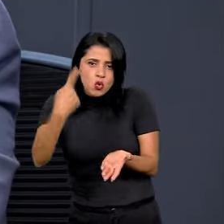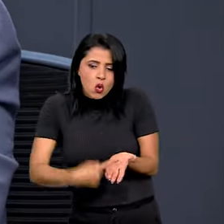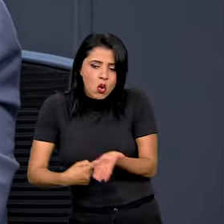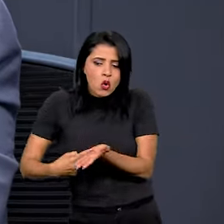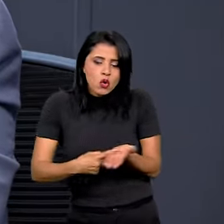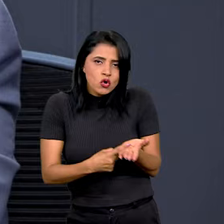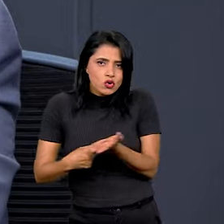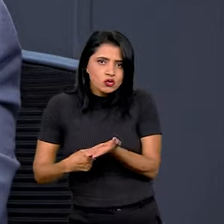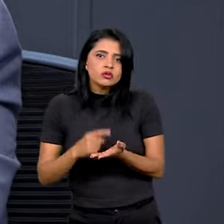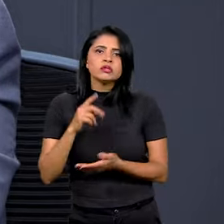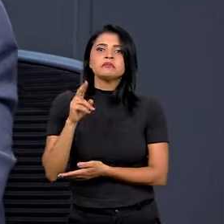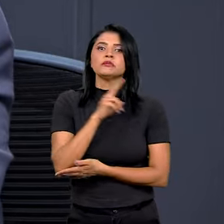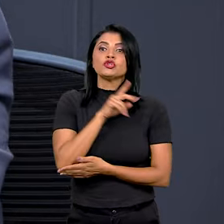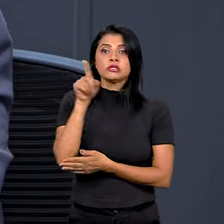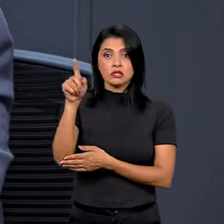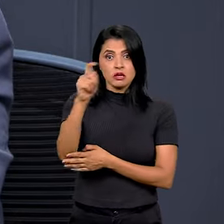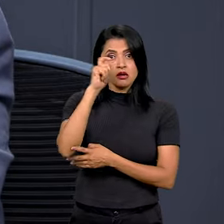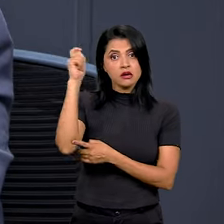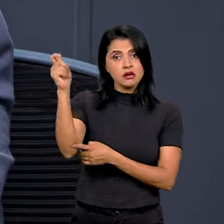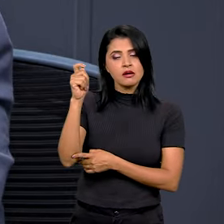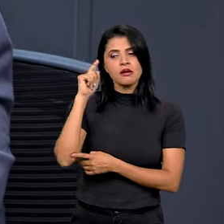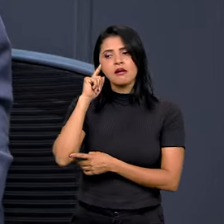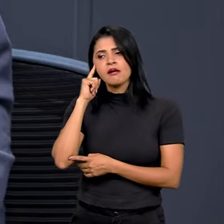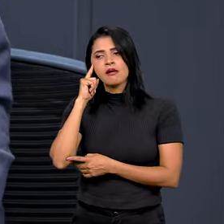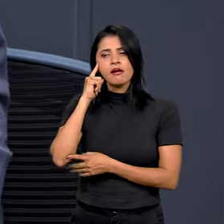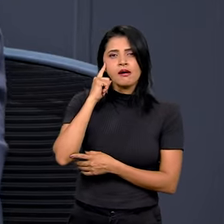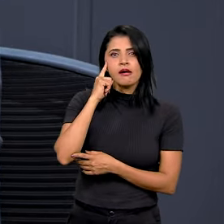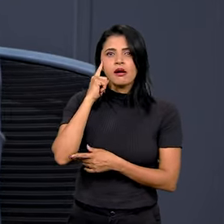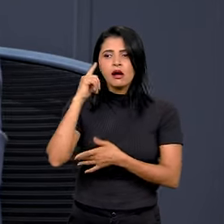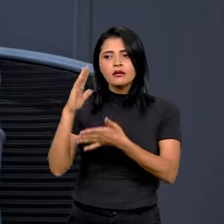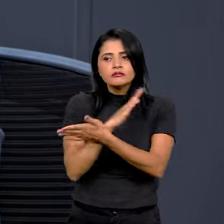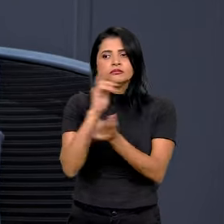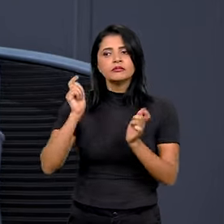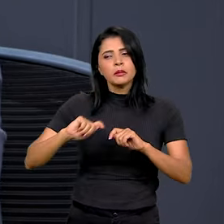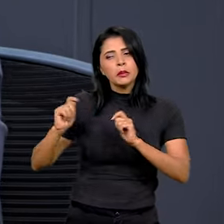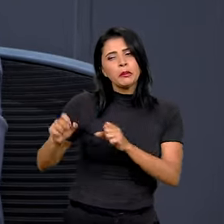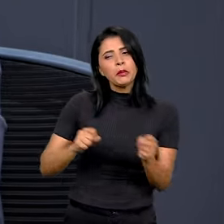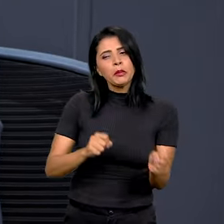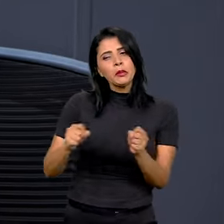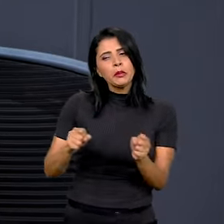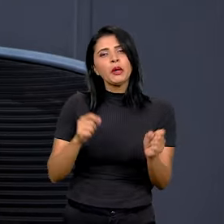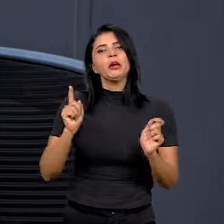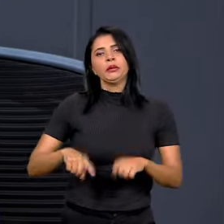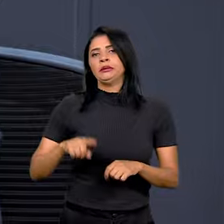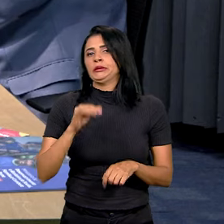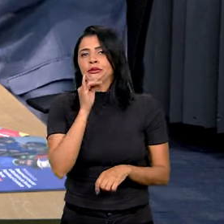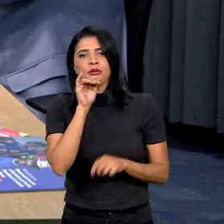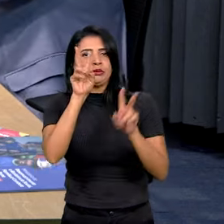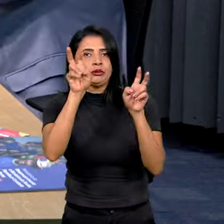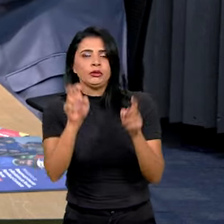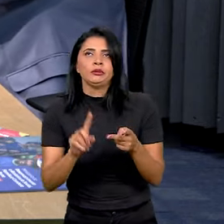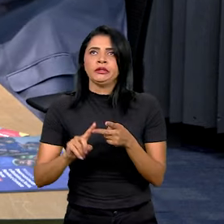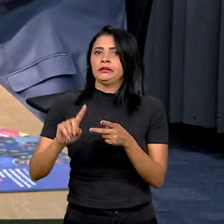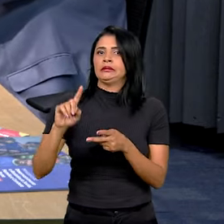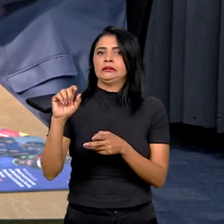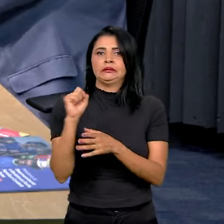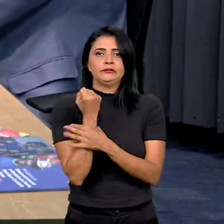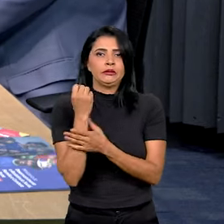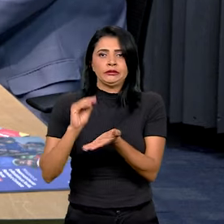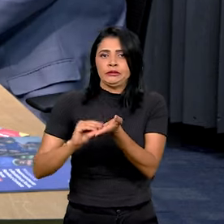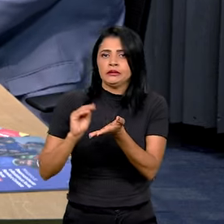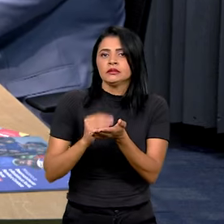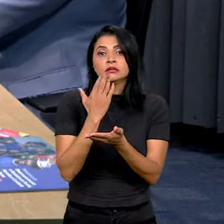interessantíssimo na emergência do Rio Grande do Sul né entendendo algumas outras possibilidades em relação a segurança alimentar em relação à violação de